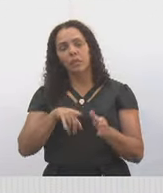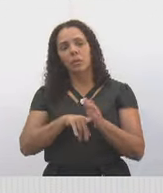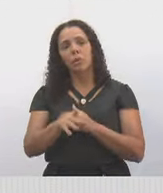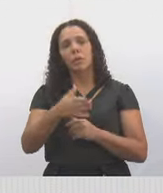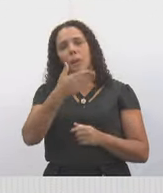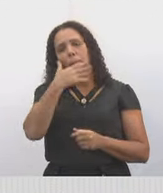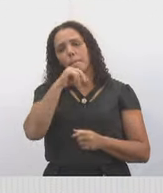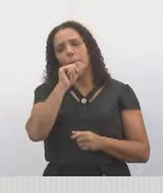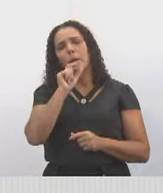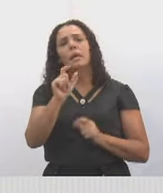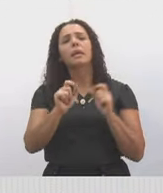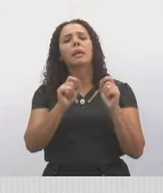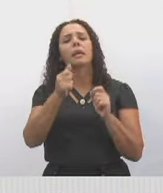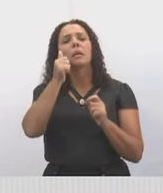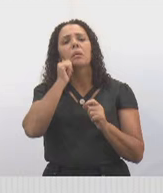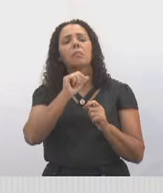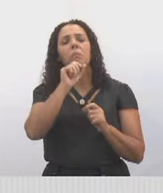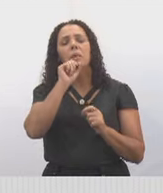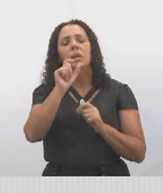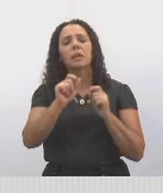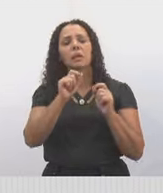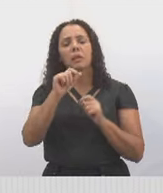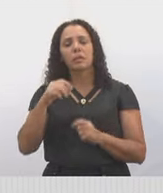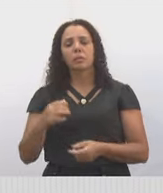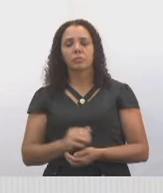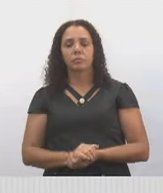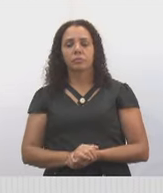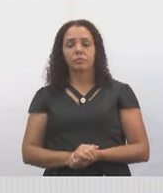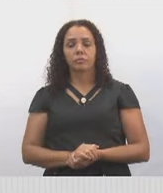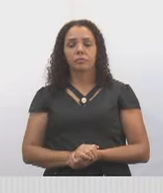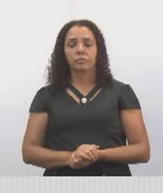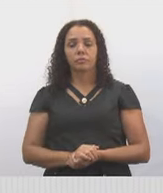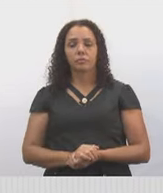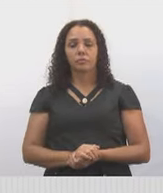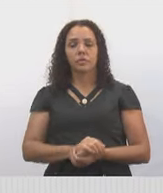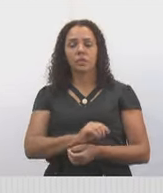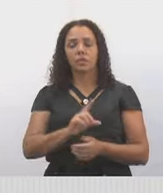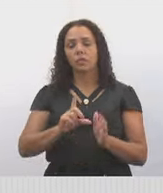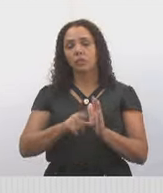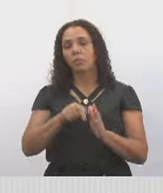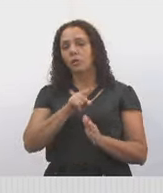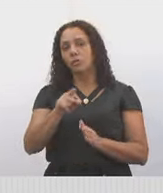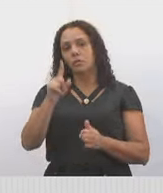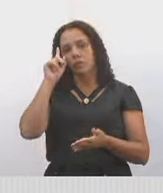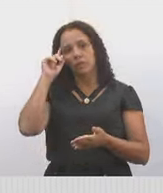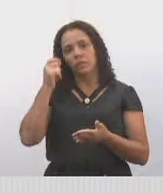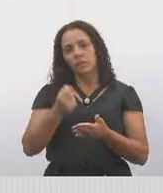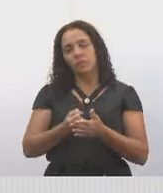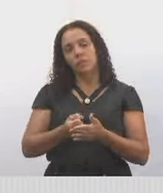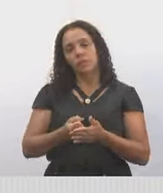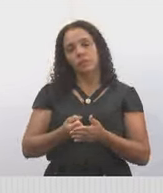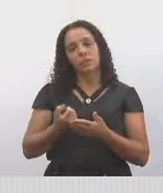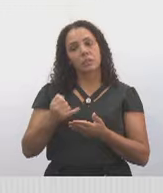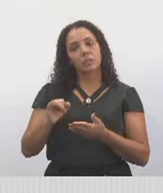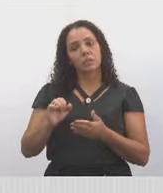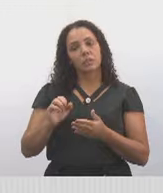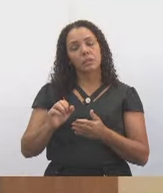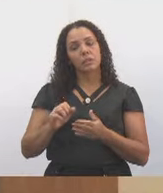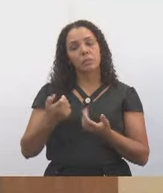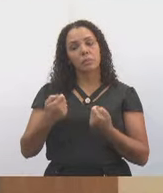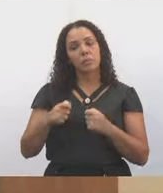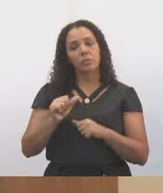a pergunta vamos ao vídeo você que decide em casa se haveria de mudar ou não vamos ao vídeo